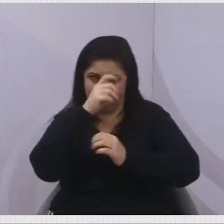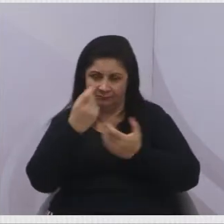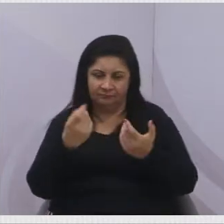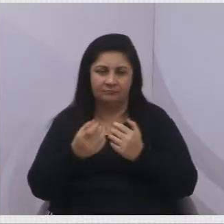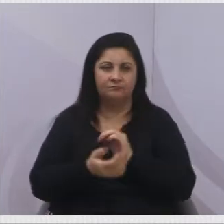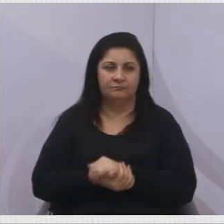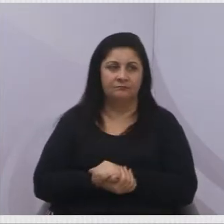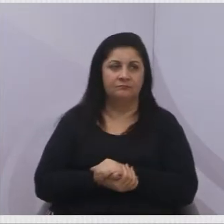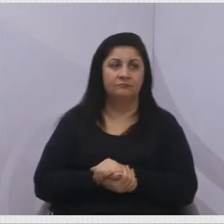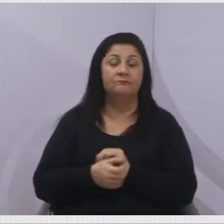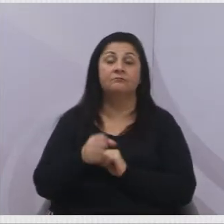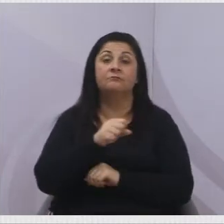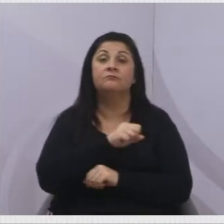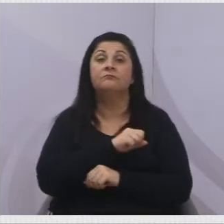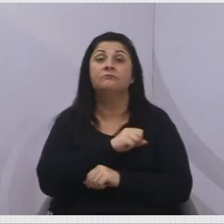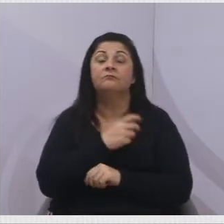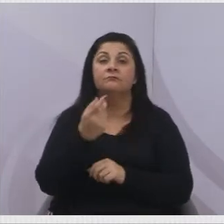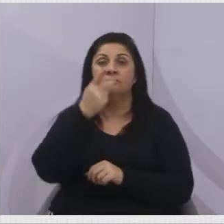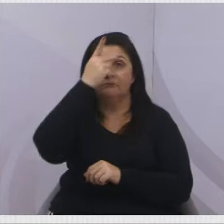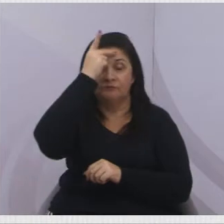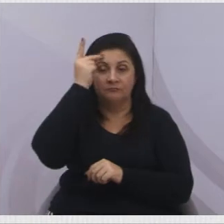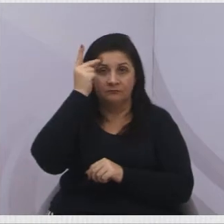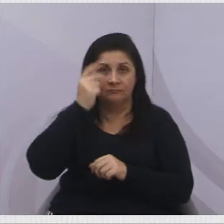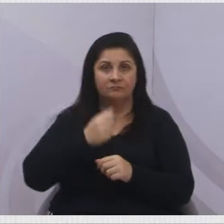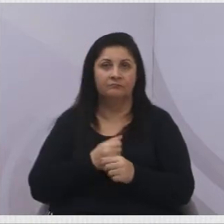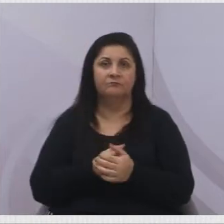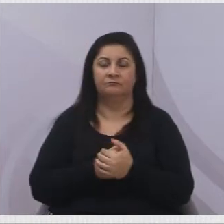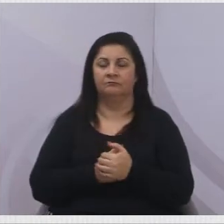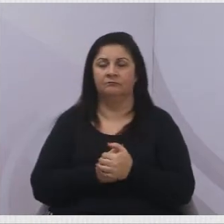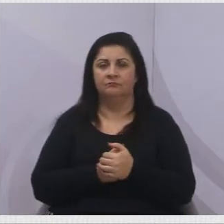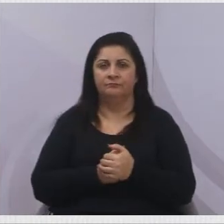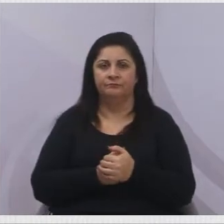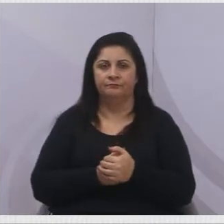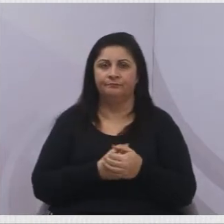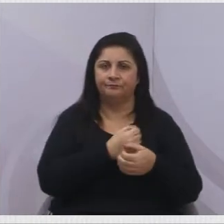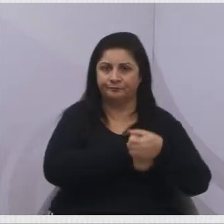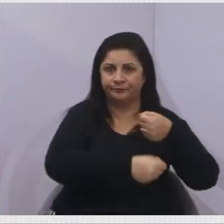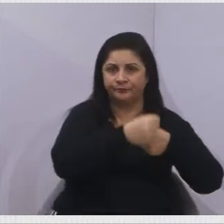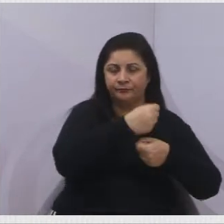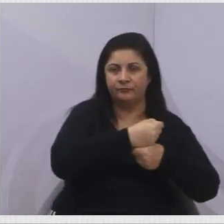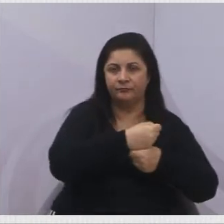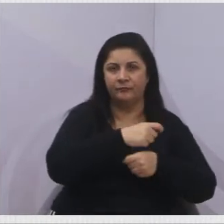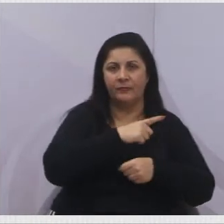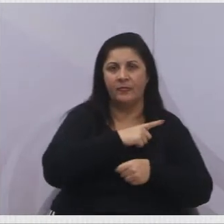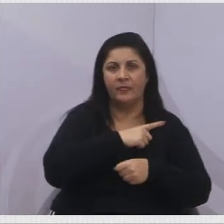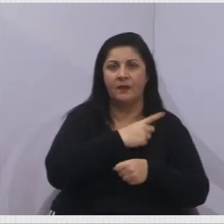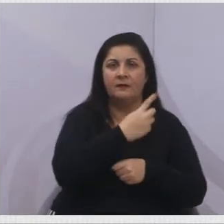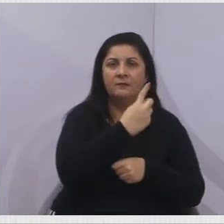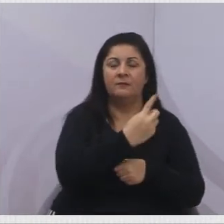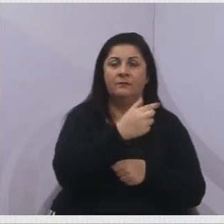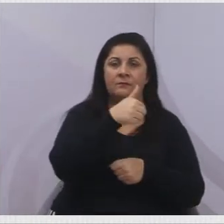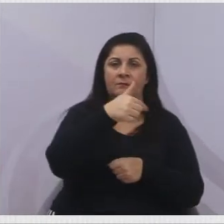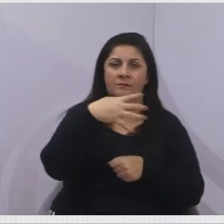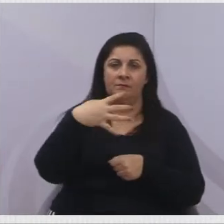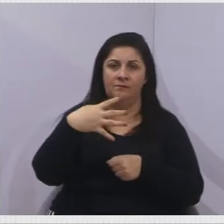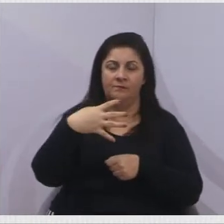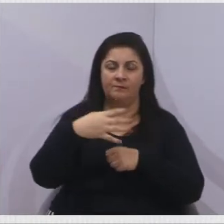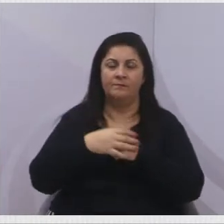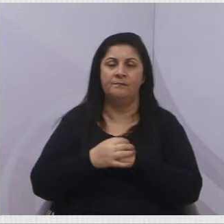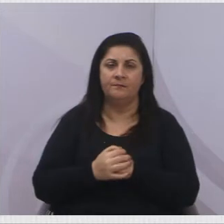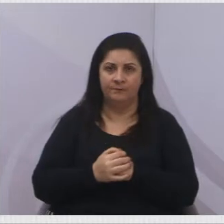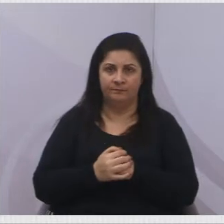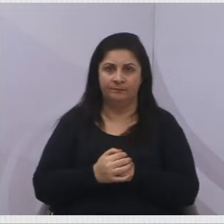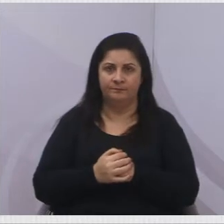de pessoas acompanhadas, né? Em 2020, nós tivemos 174 pessoas,